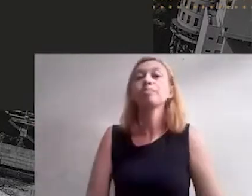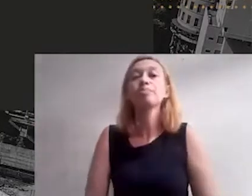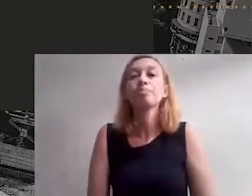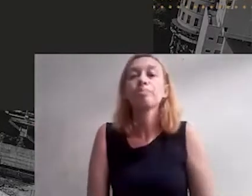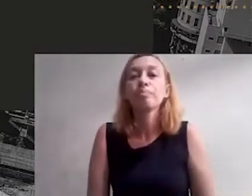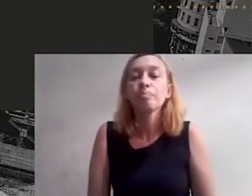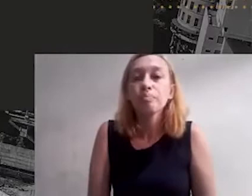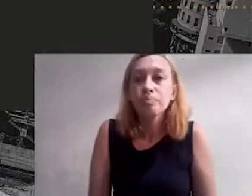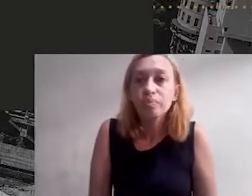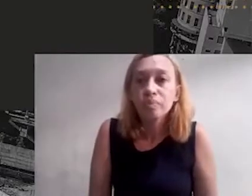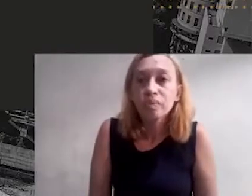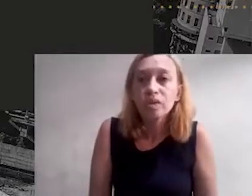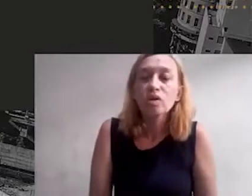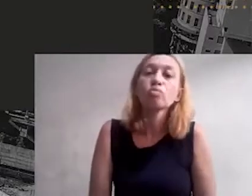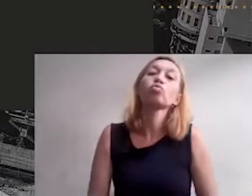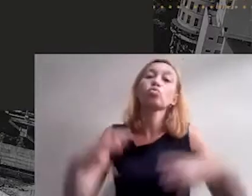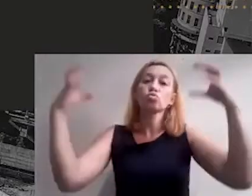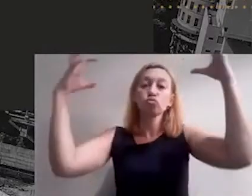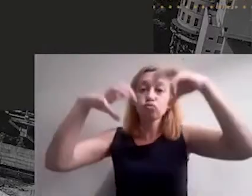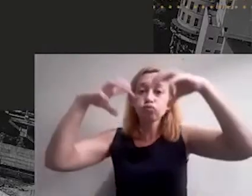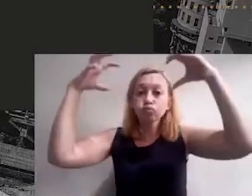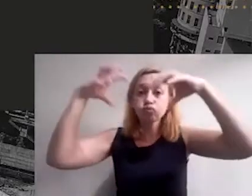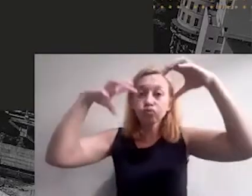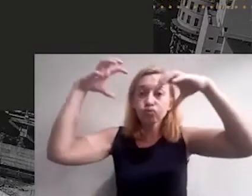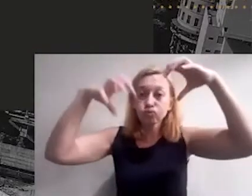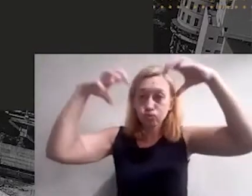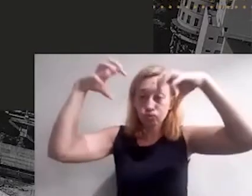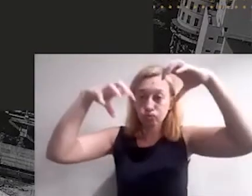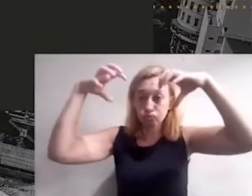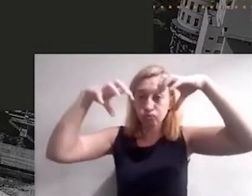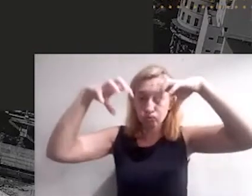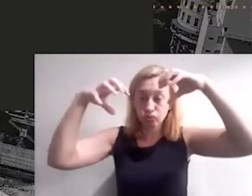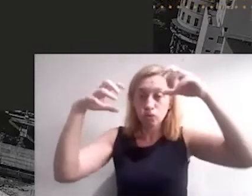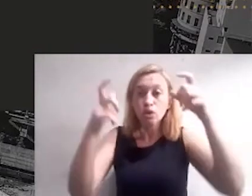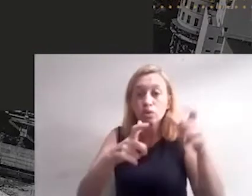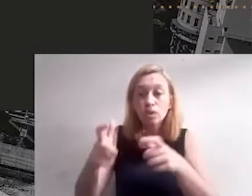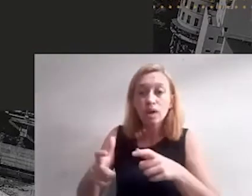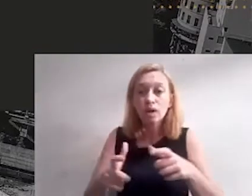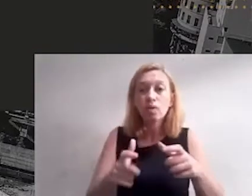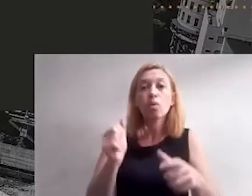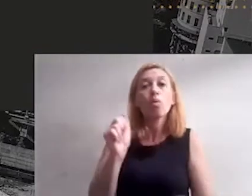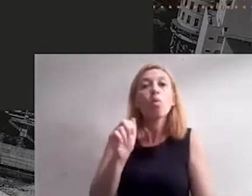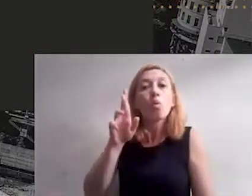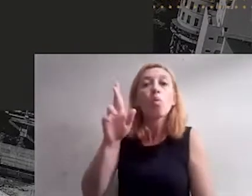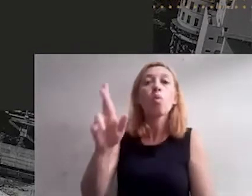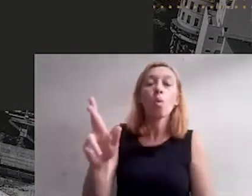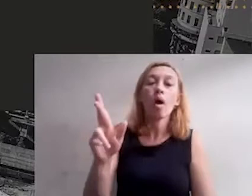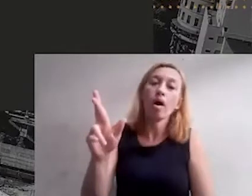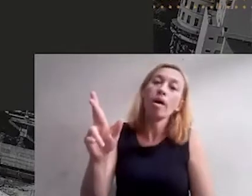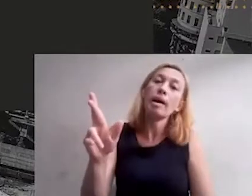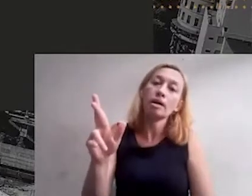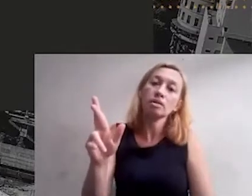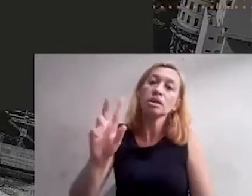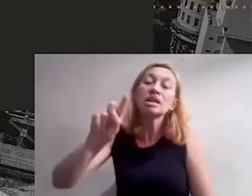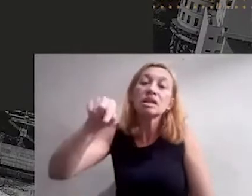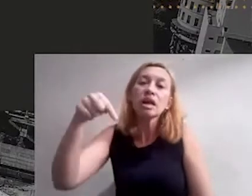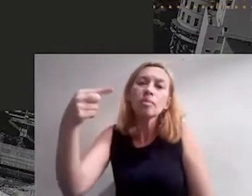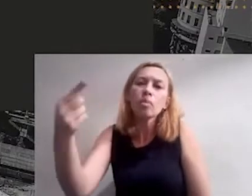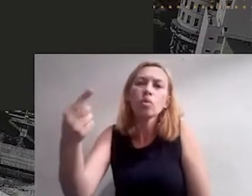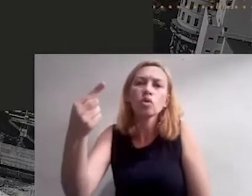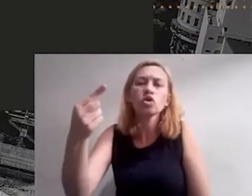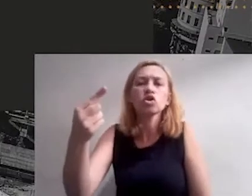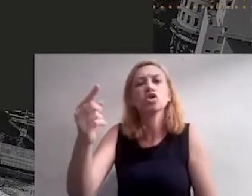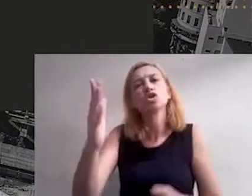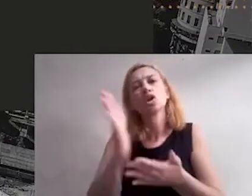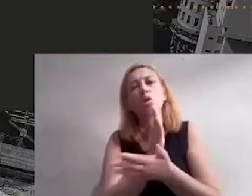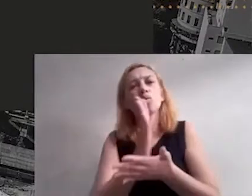de chuva ou de umidade as massas de ar, que depois, em muitos casos, com a